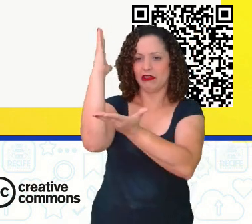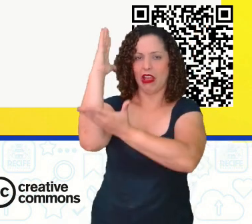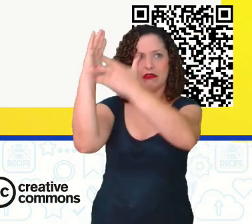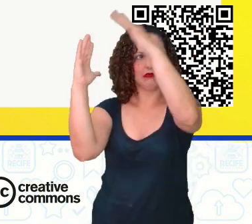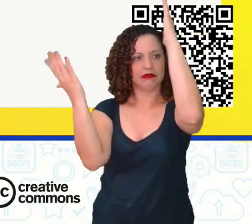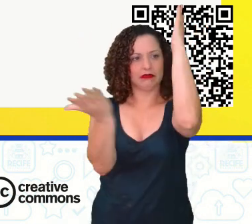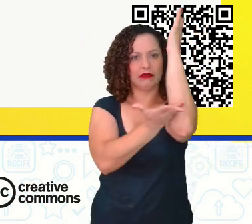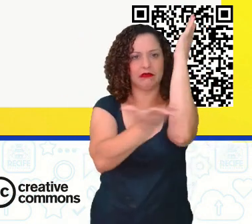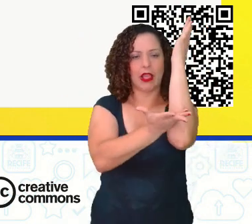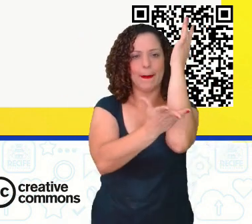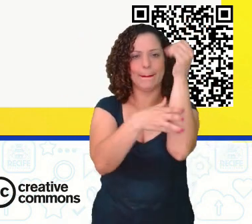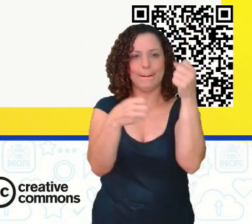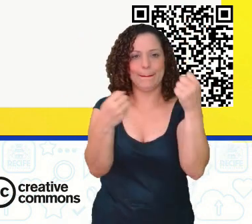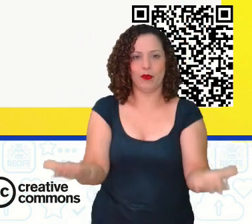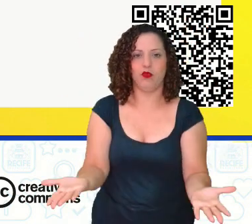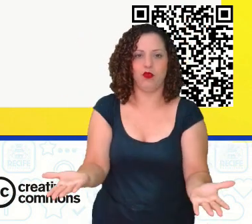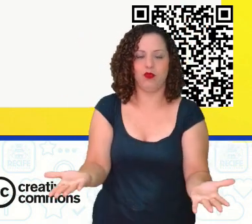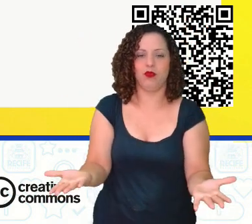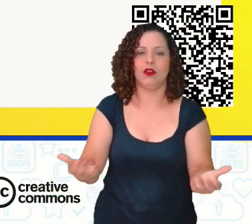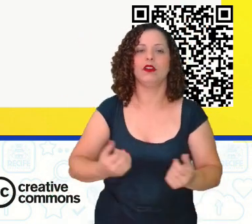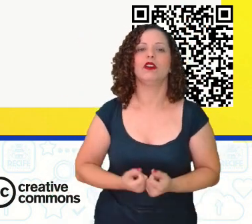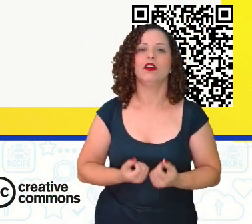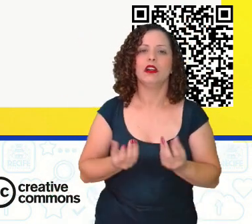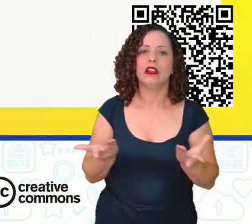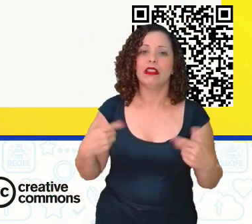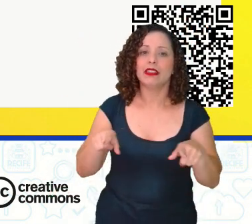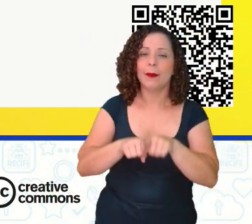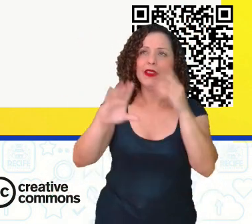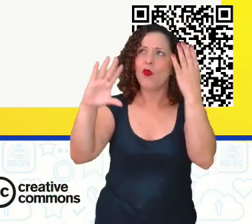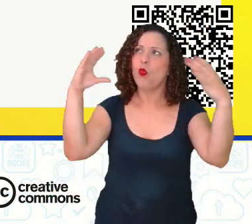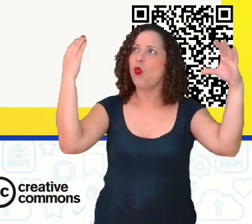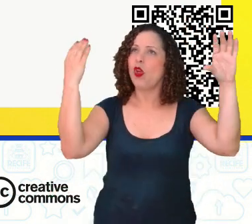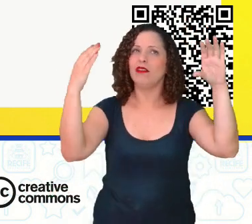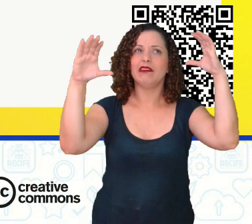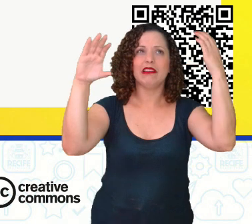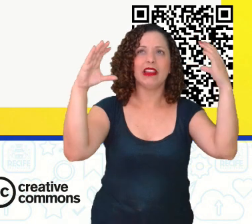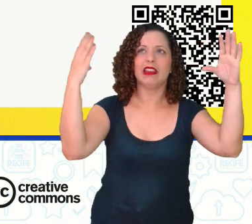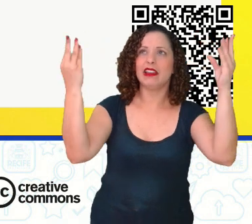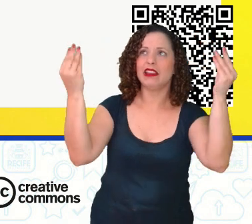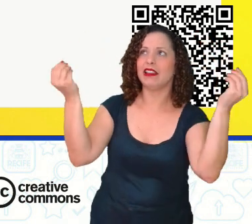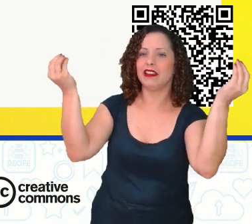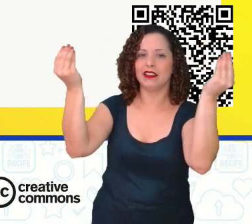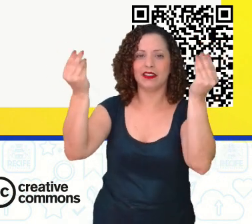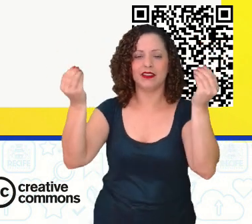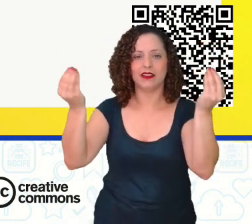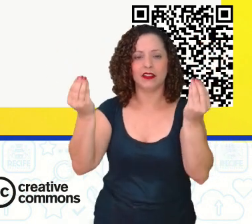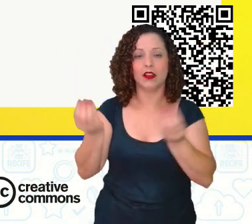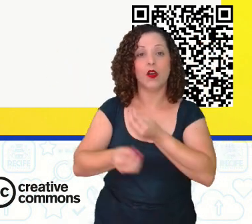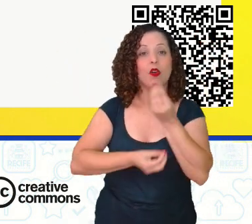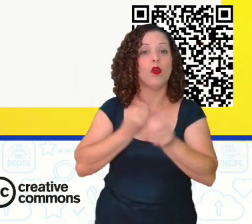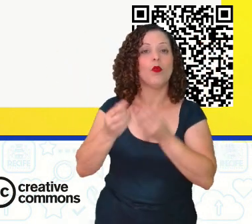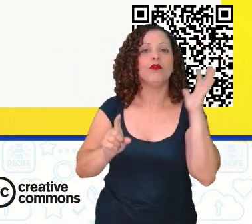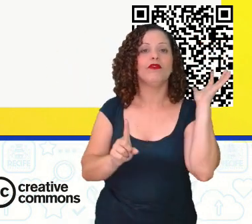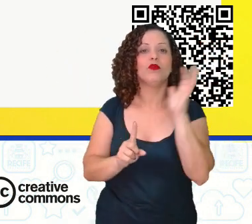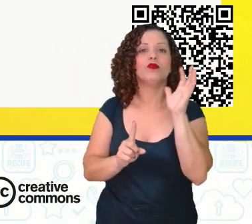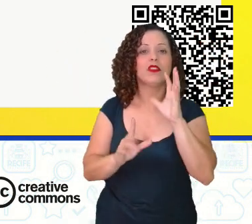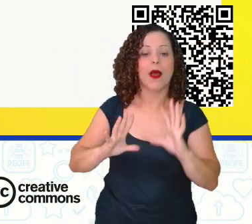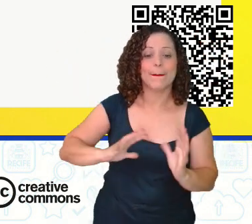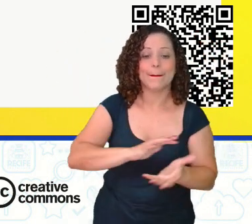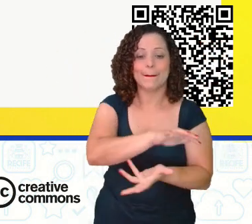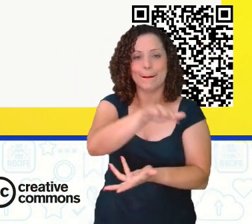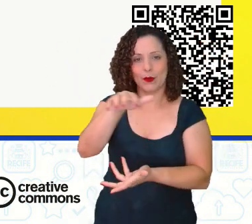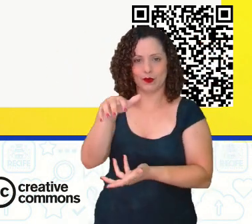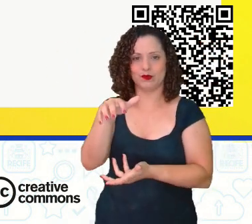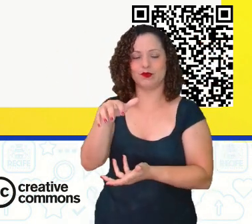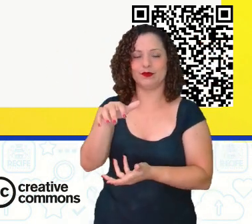questão climática daquelas regiões, vai impactar na questão também mais global, né? Você